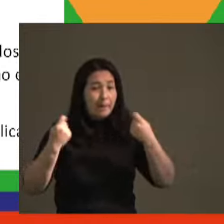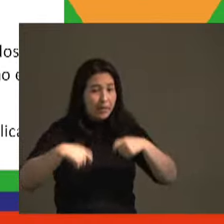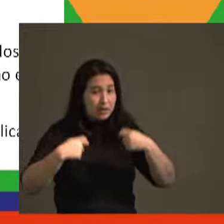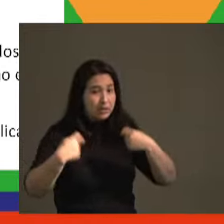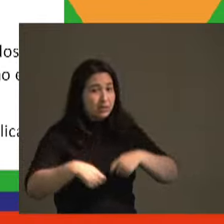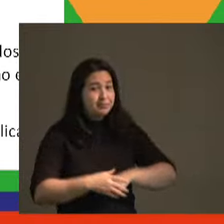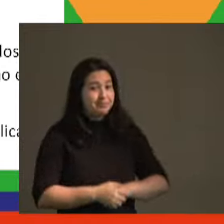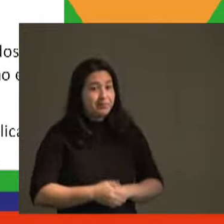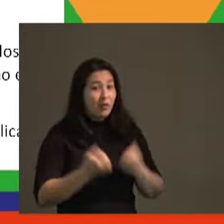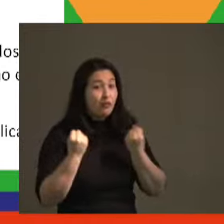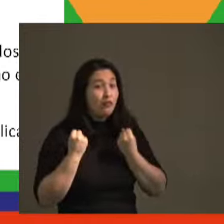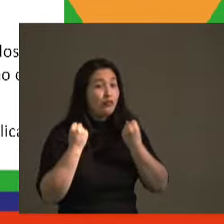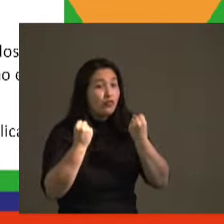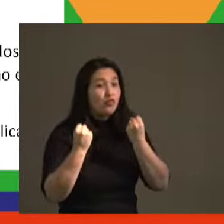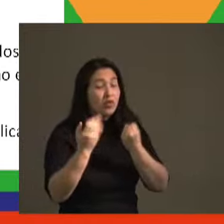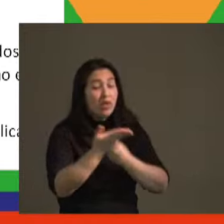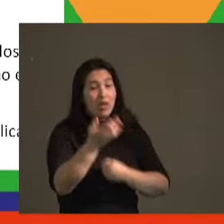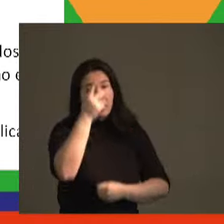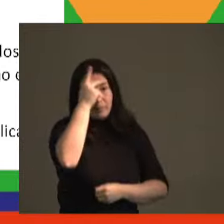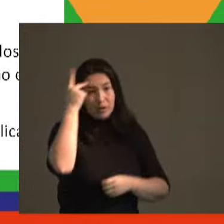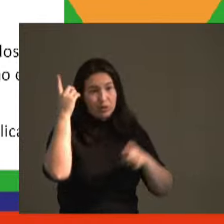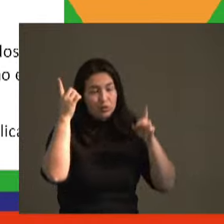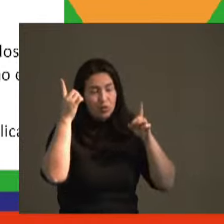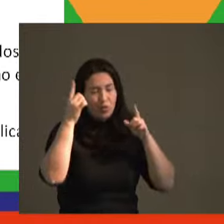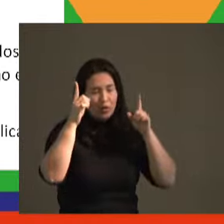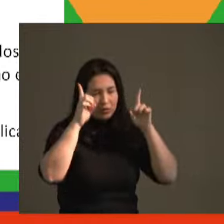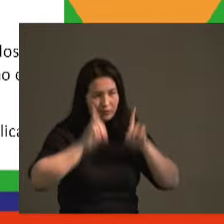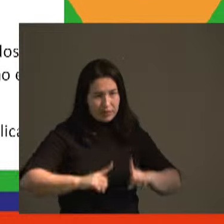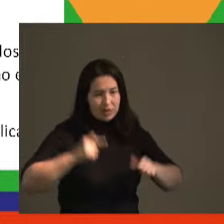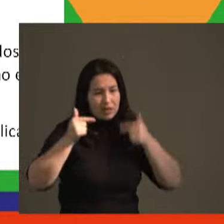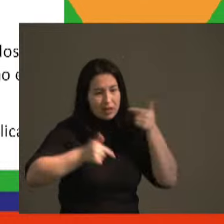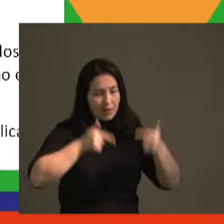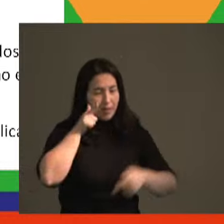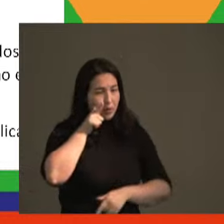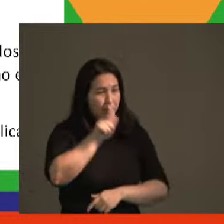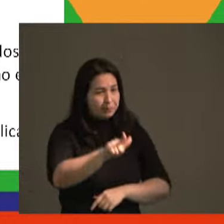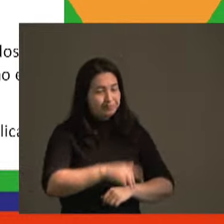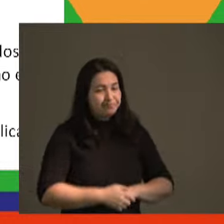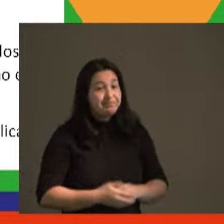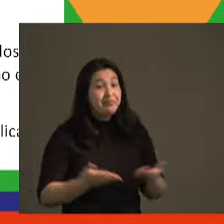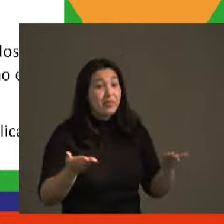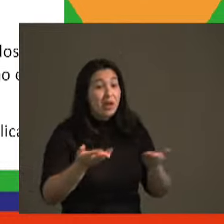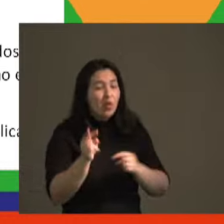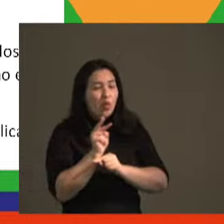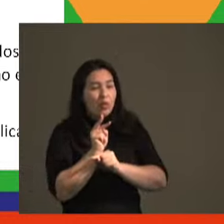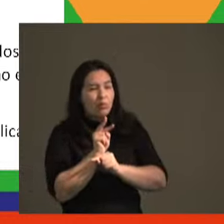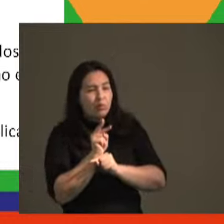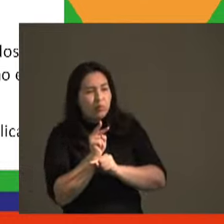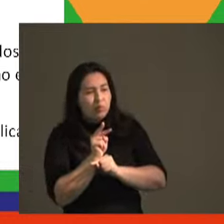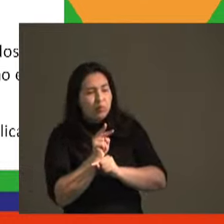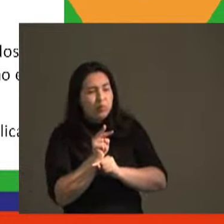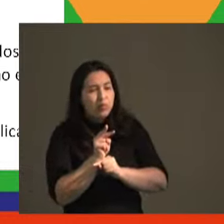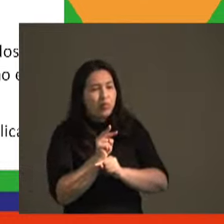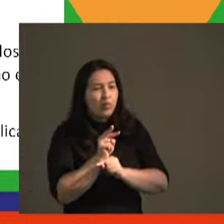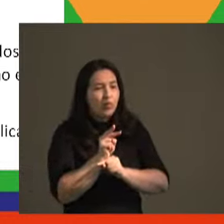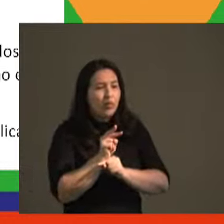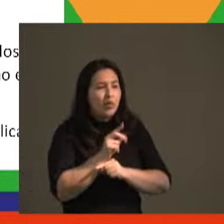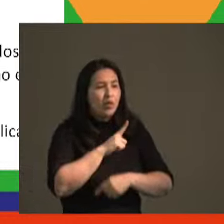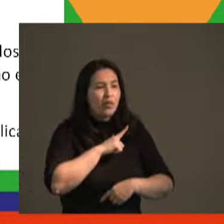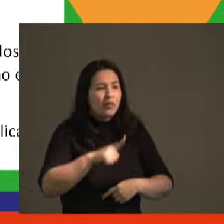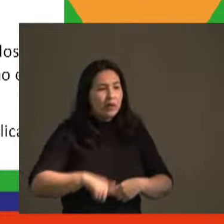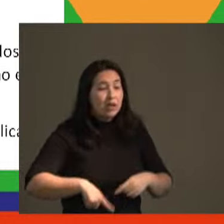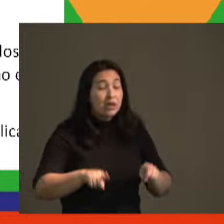para fortalecer a empregabilidade dessas pessoas. Agora, para encerrar, nós vamos falar do monitoramento, da governança